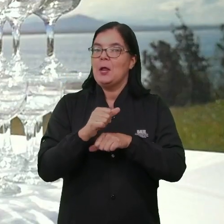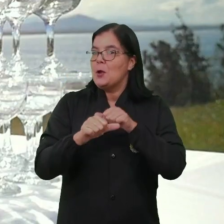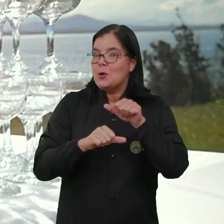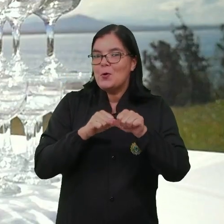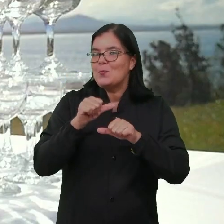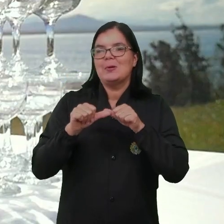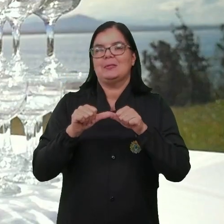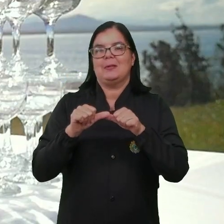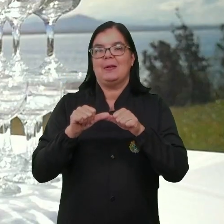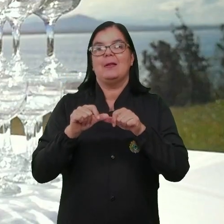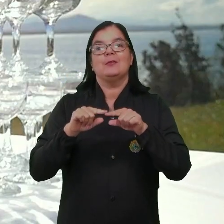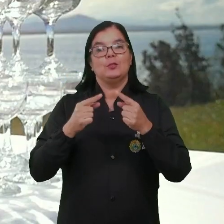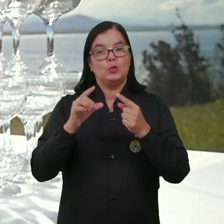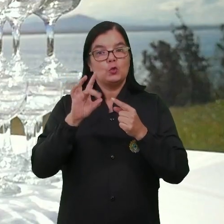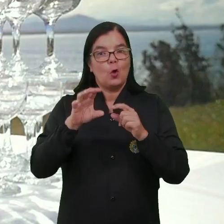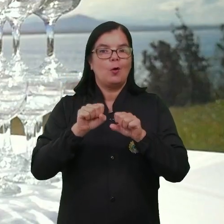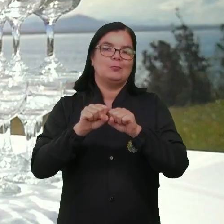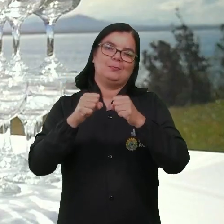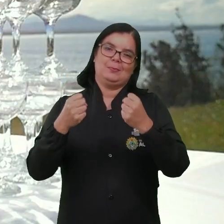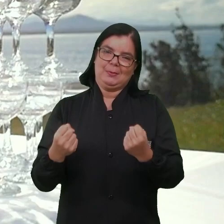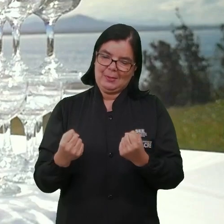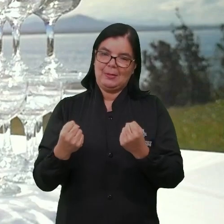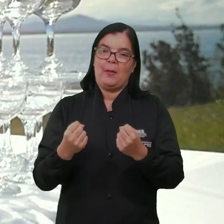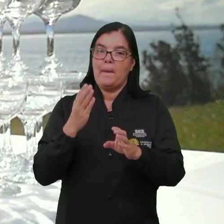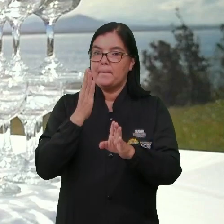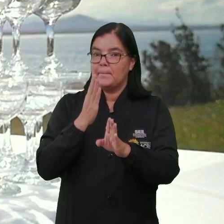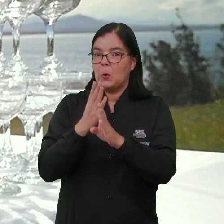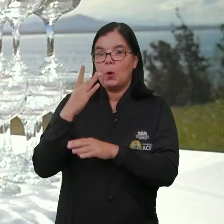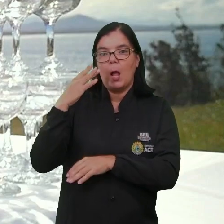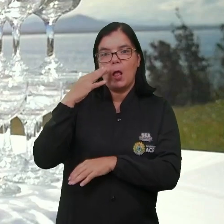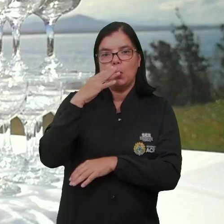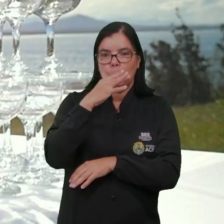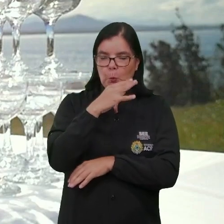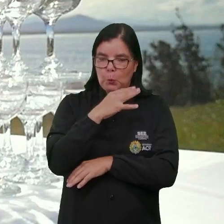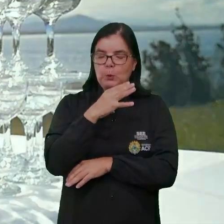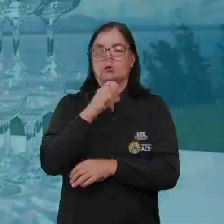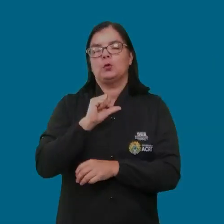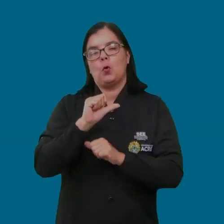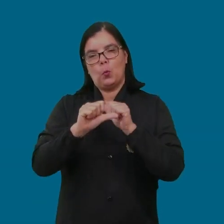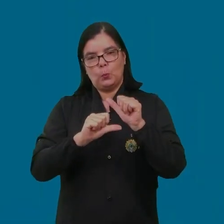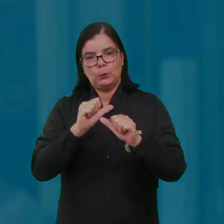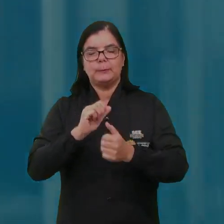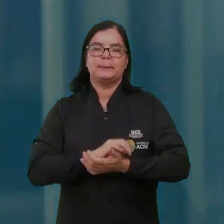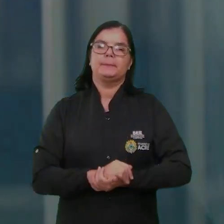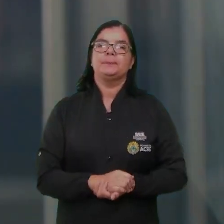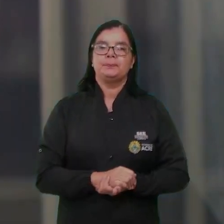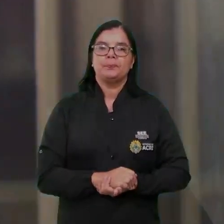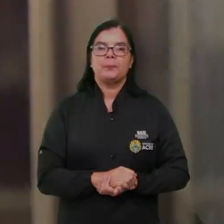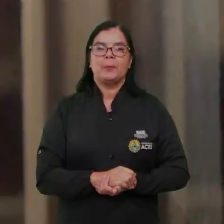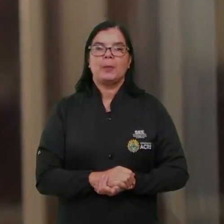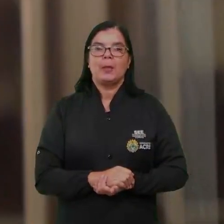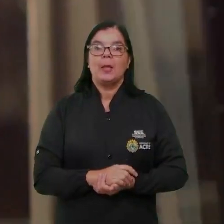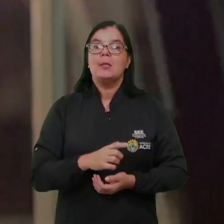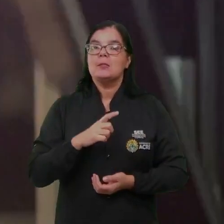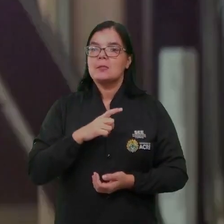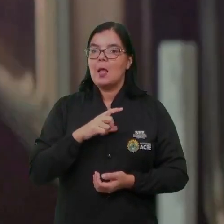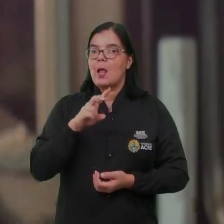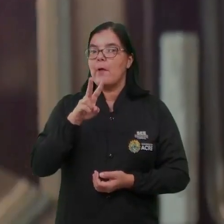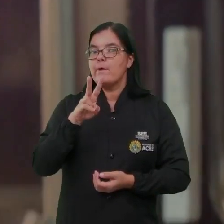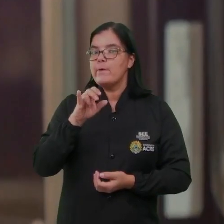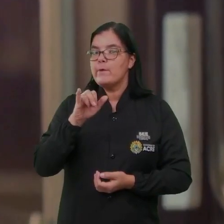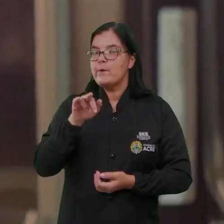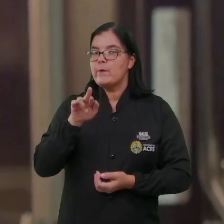a sua conformação. É mais fácil ele quebrar ali por causa do calor do que ele mudar a sua conformação, tá, gente? E aí a gente tem